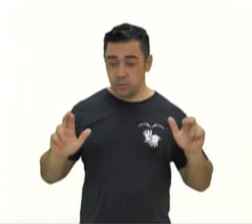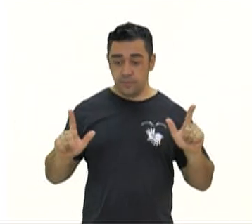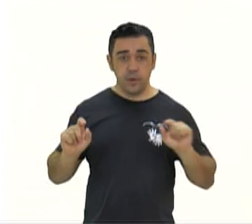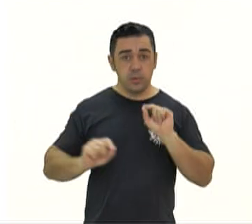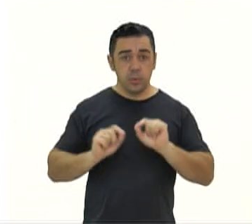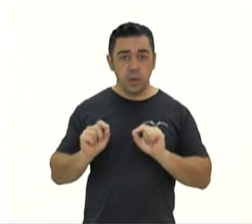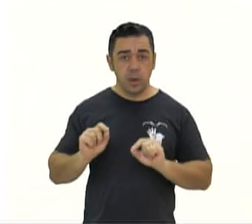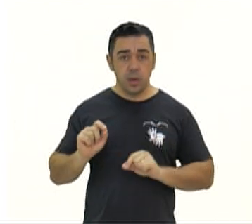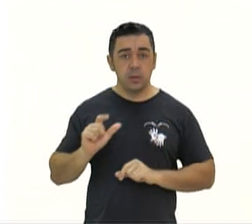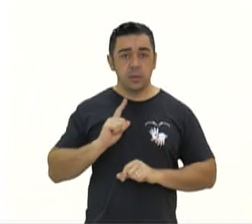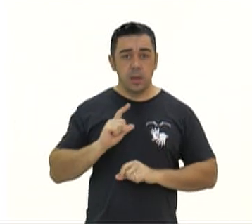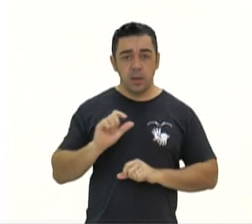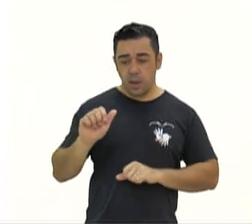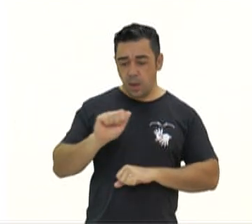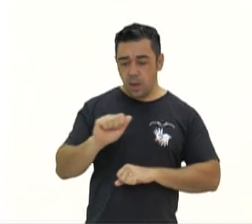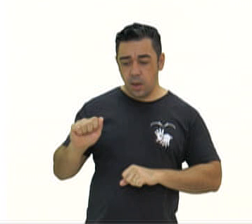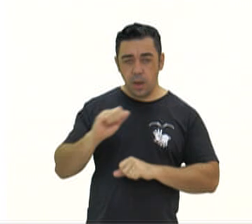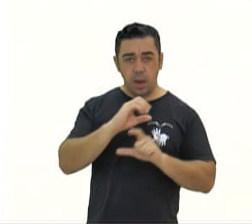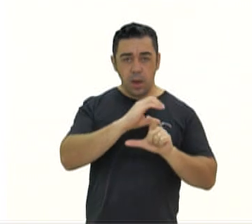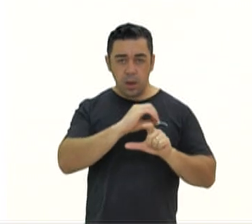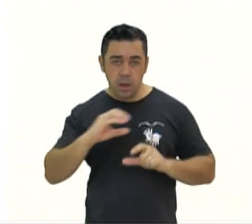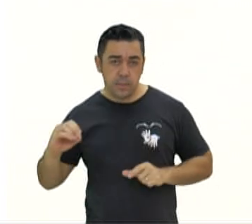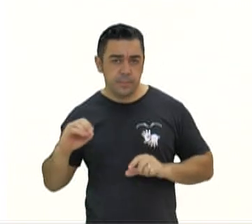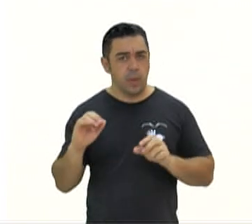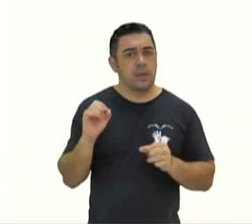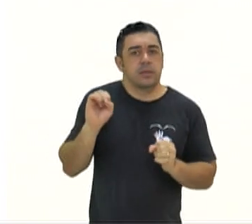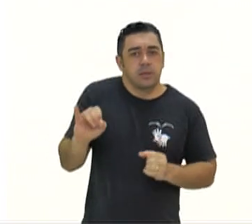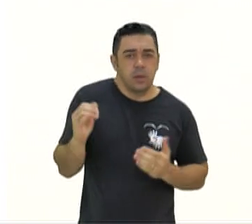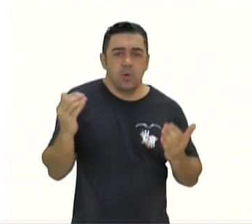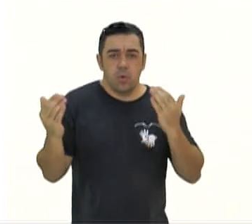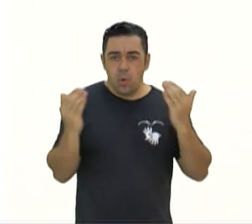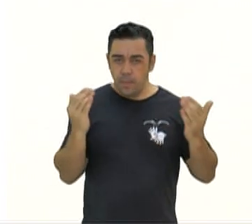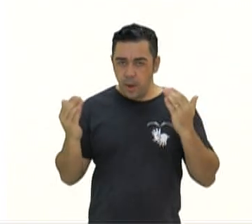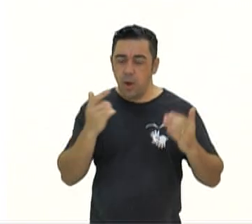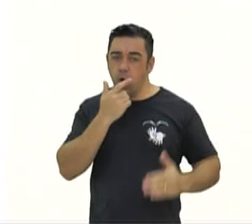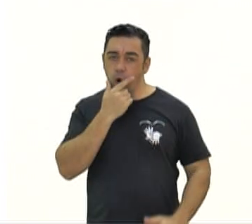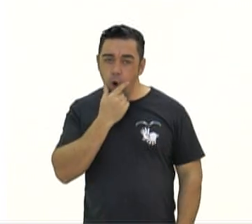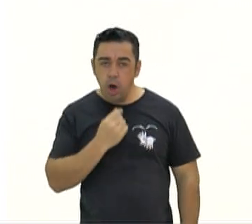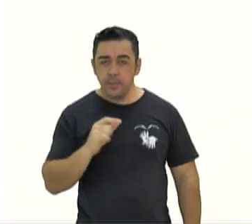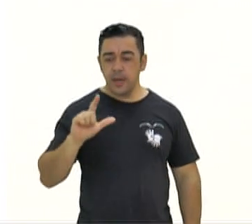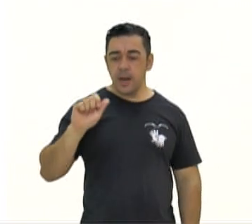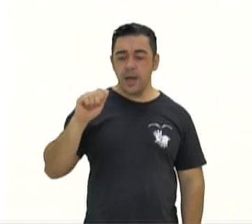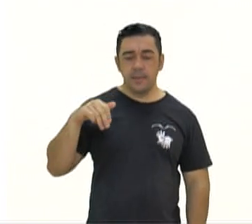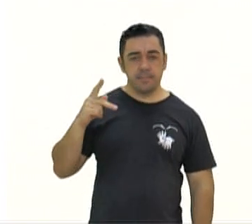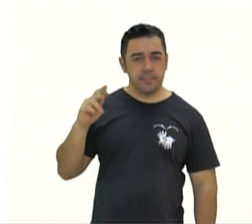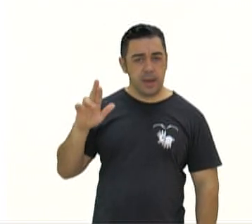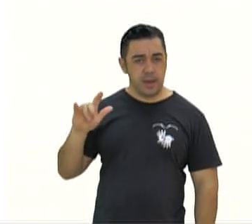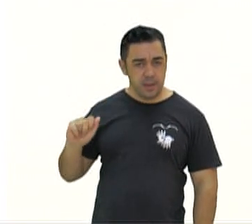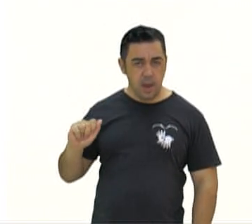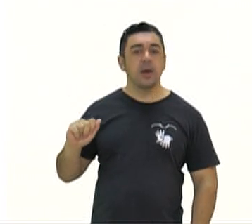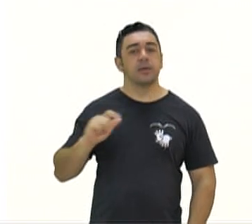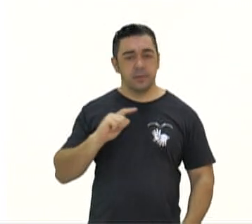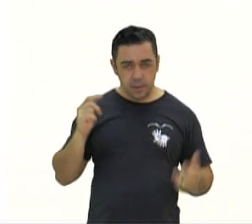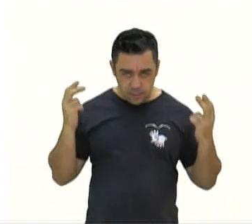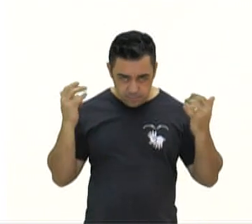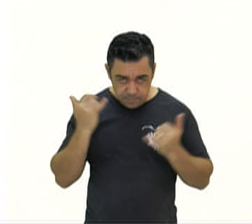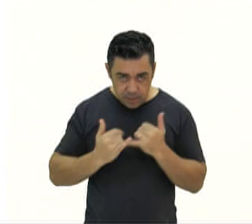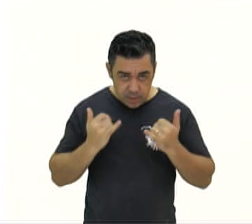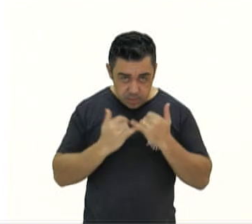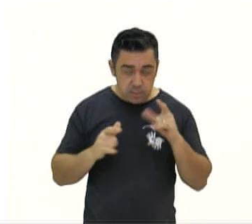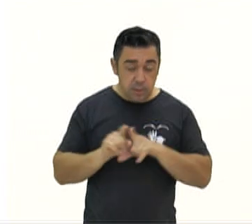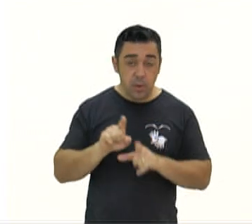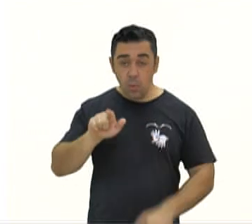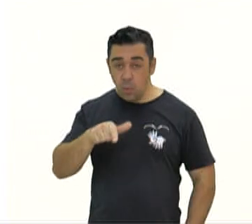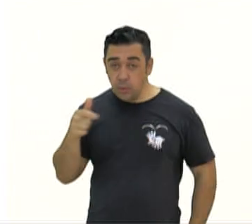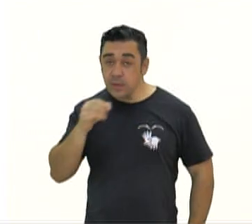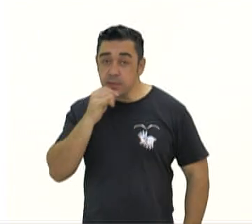diferentes, né? Se eu for comparar o homem com uma lampreia, tem mais diferença, mas mesmo assim tem coisas em comuns. Outro exemplo aqui, se a